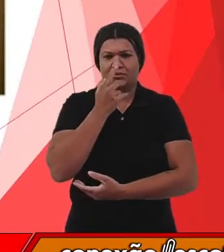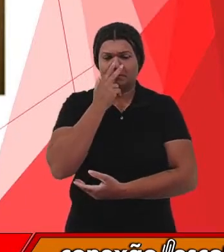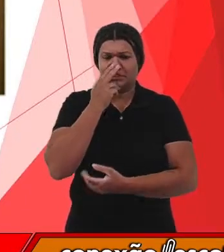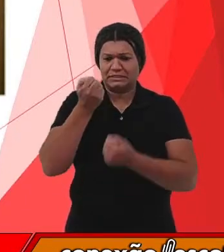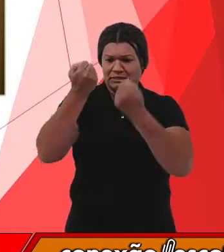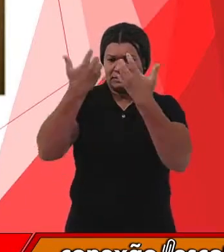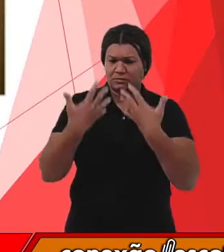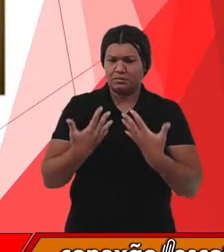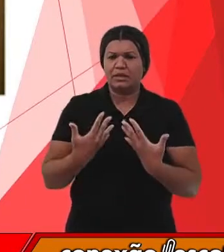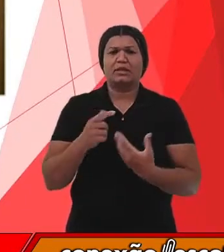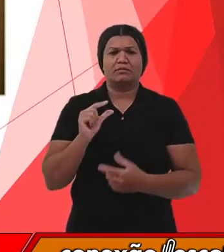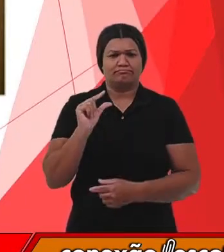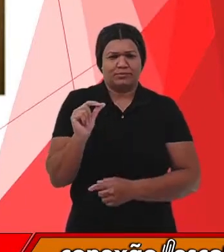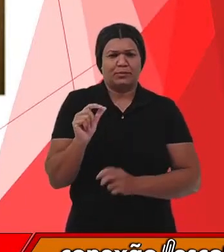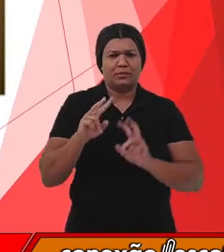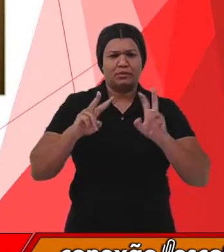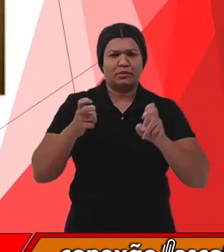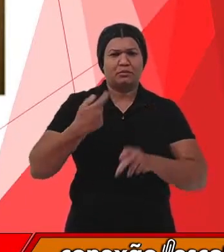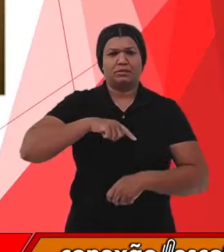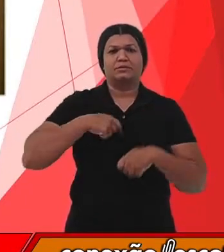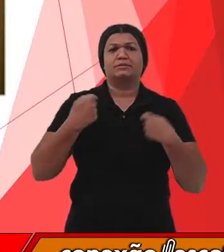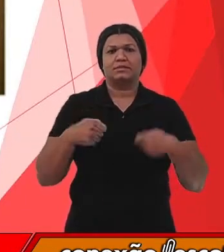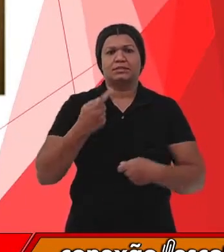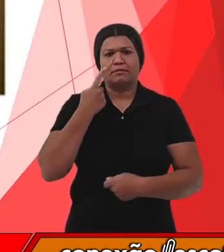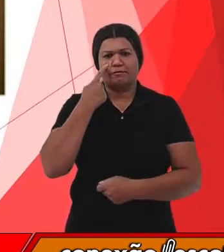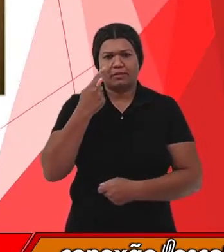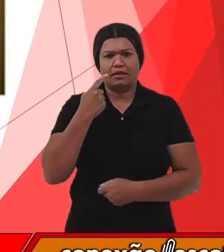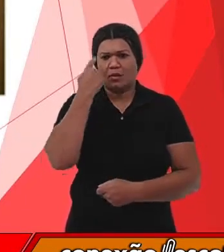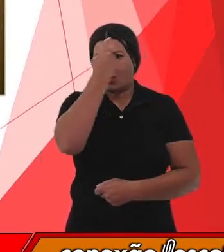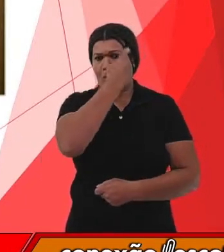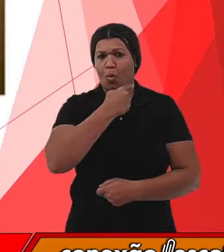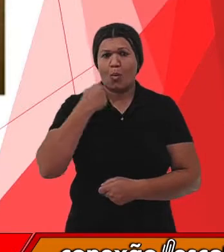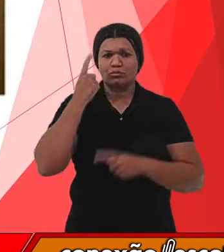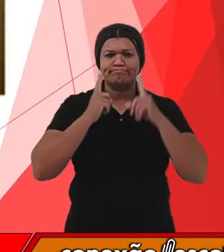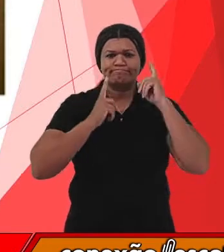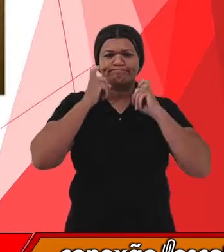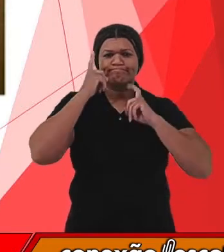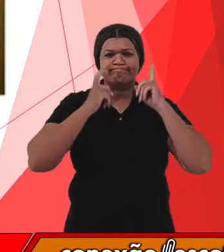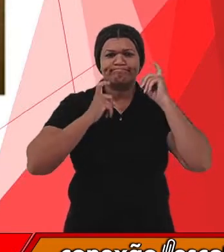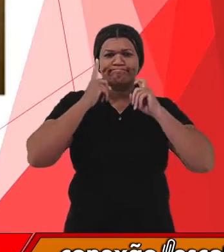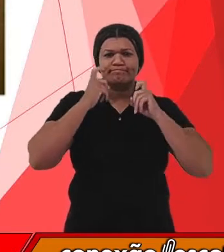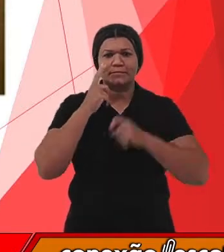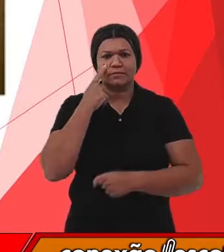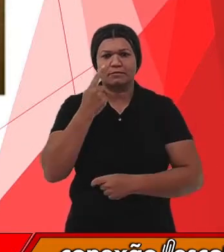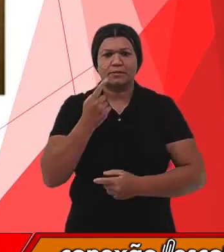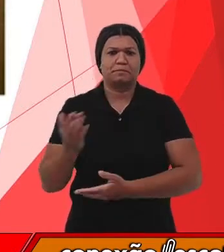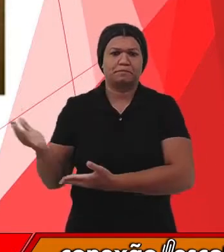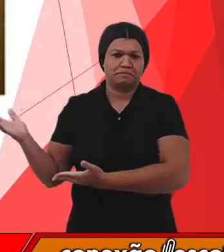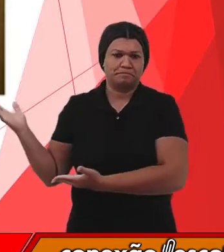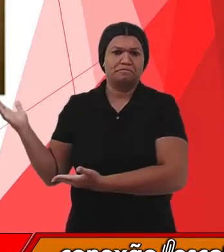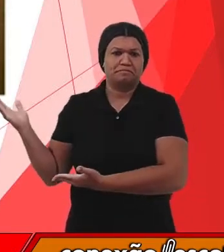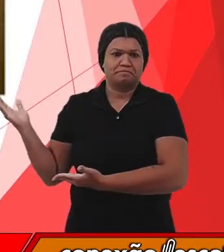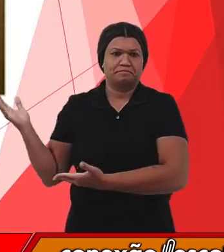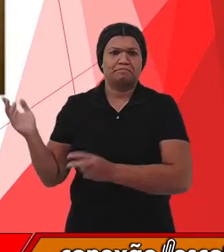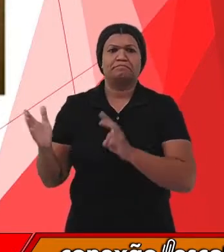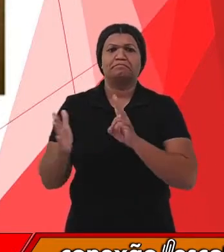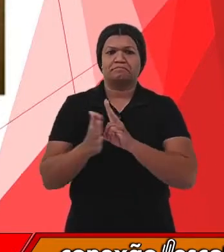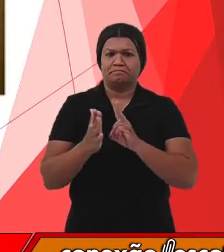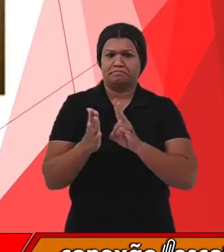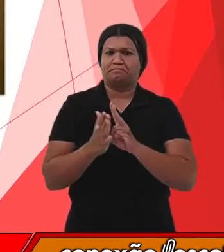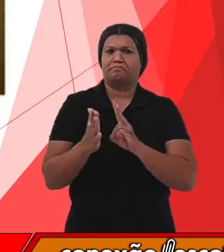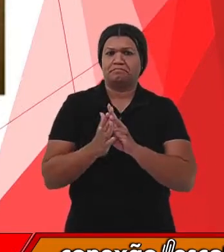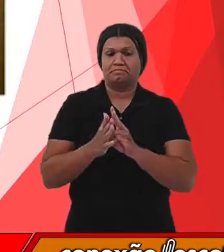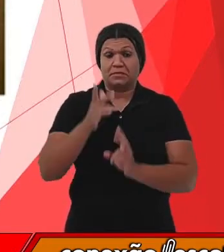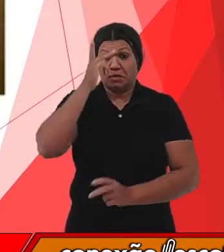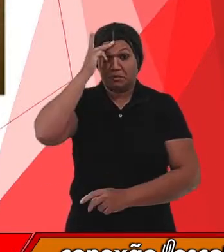precisamos. Observe a feição do indígena, observe a feição dessa cidadã